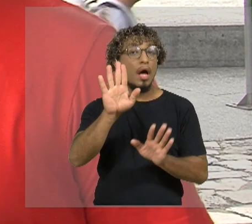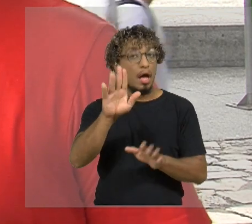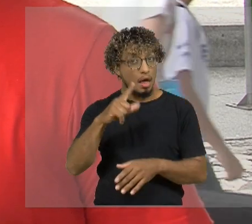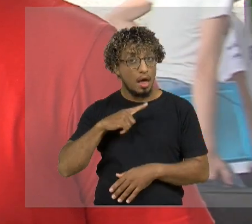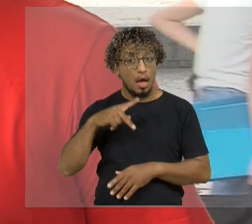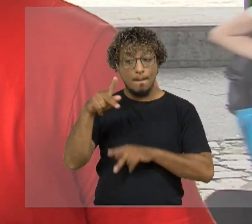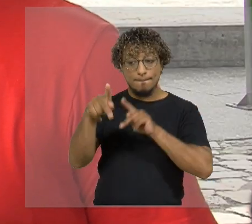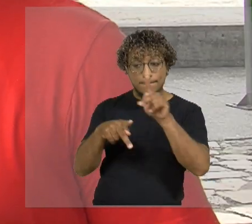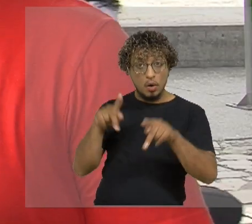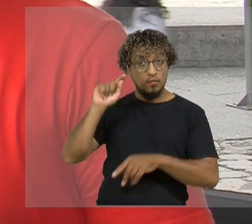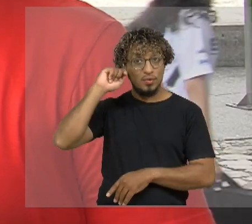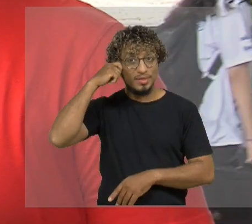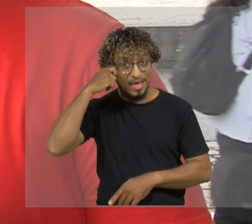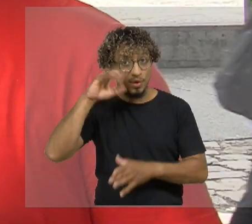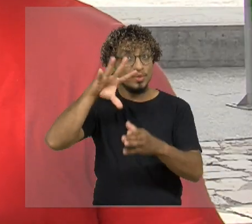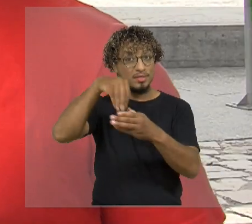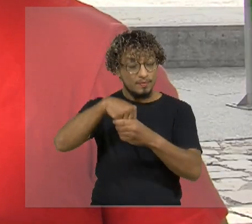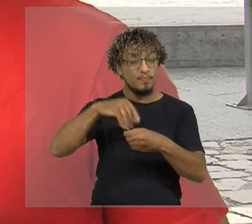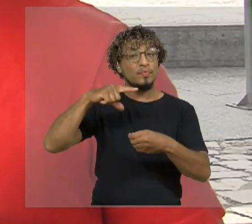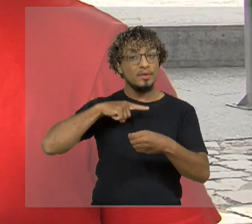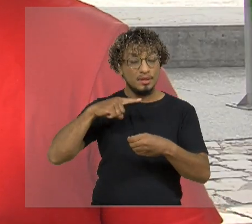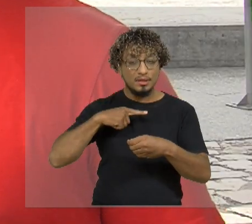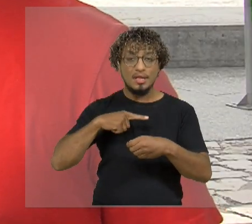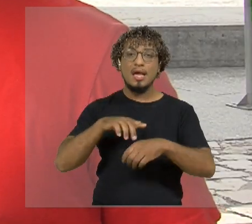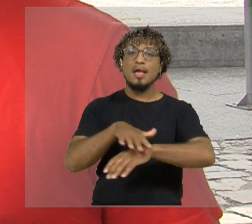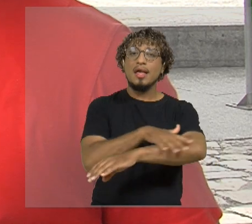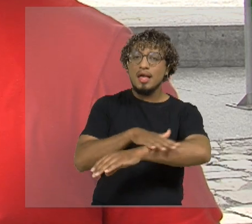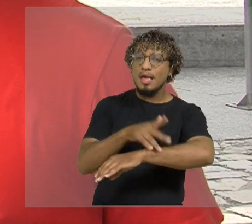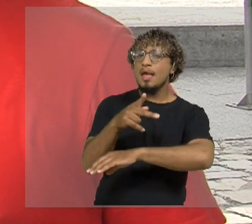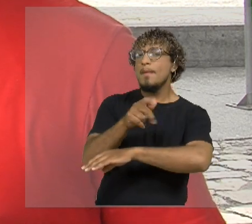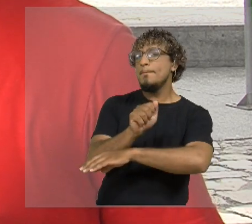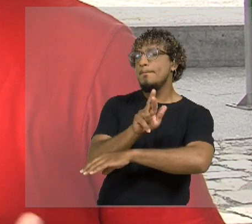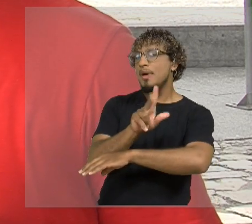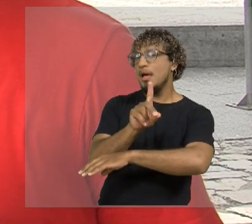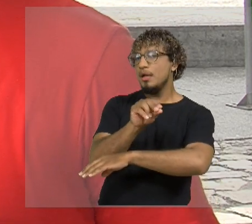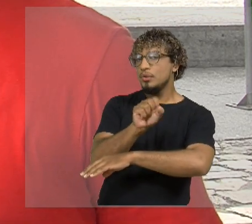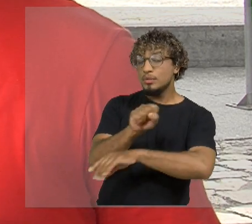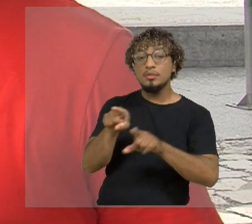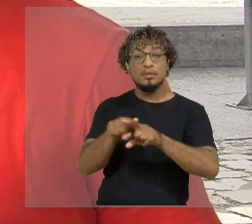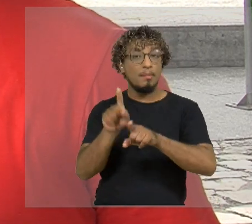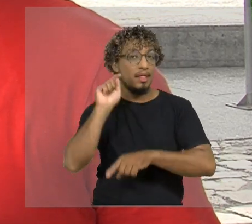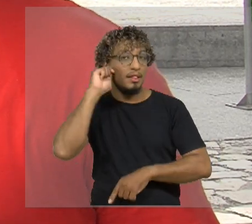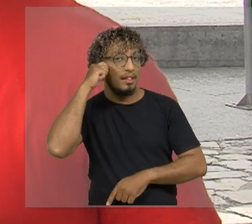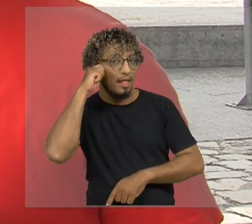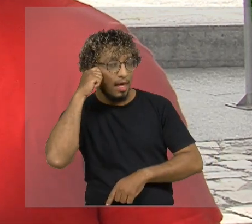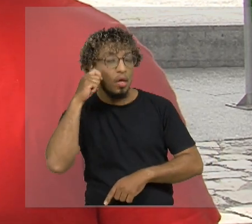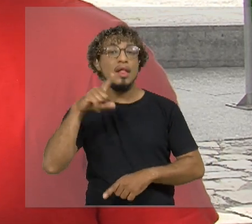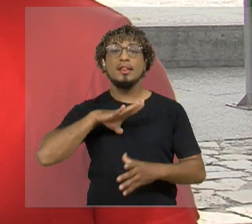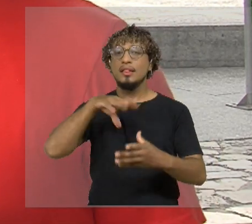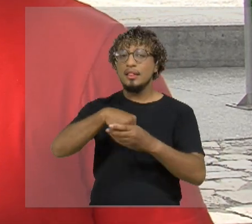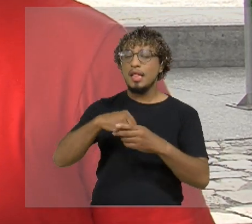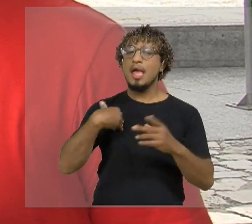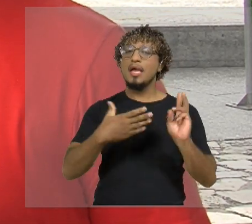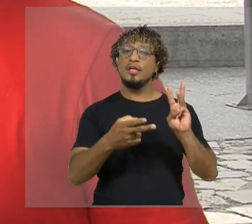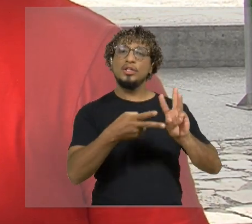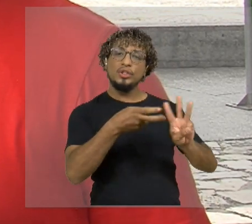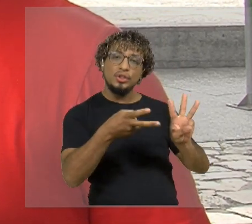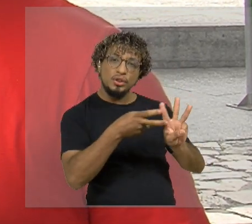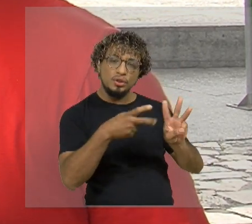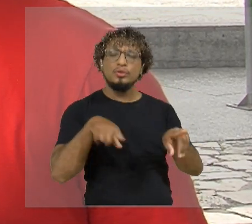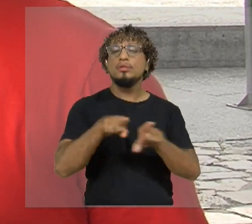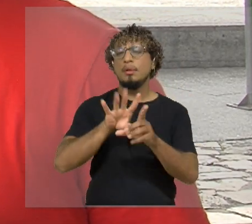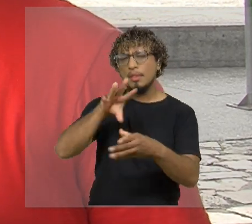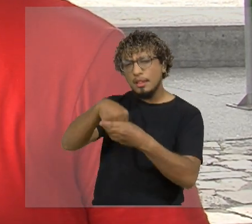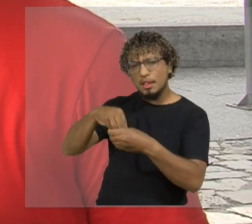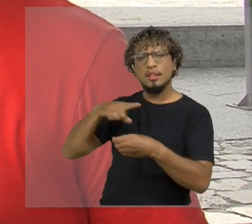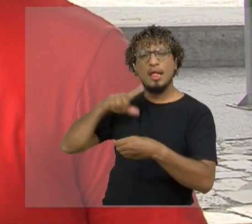pardos e pretos. Então, a gente tem elementos indígenas na nossa história, elementos africanos na nossa história. E quanto mais a gente acessa